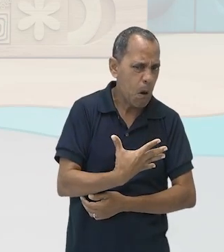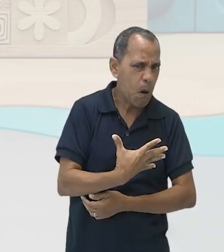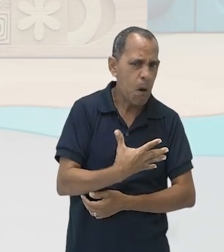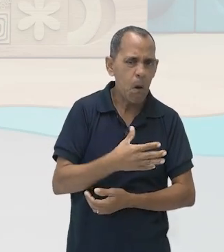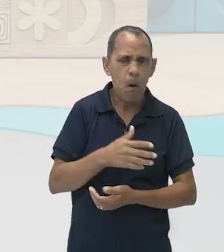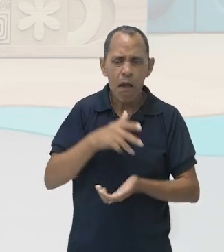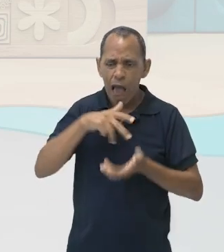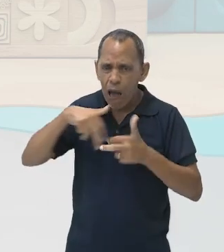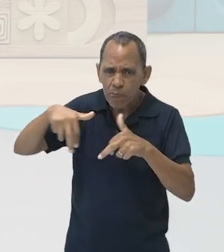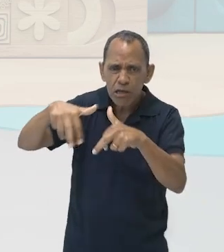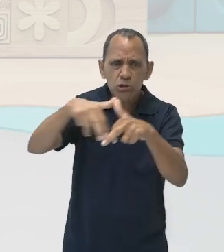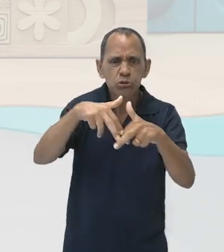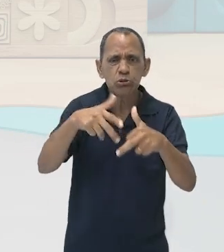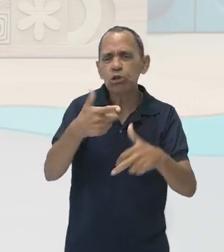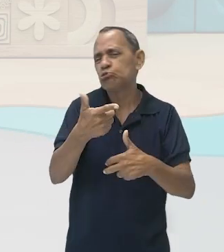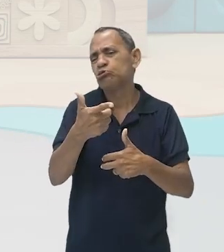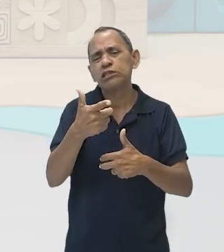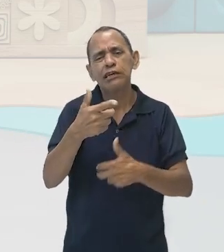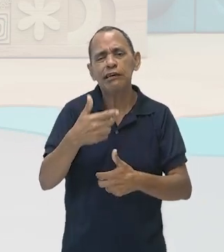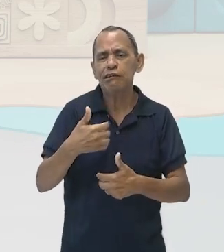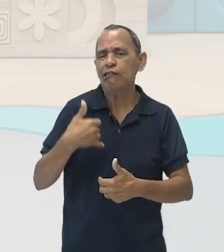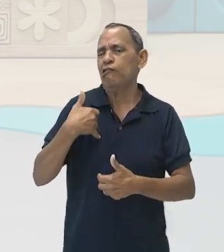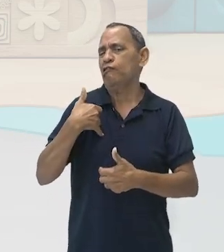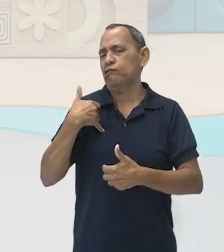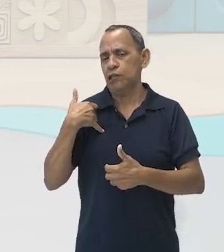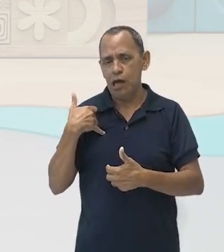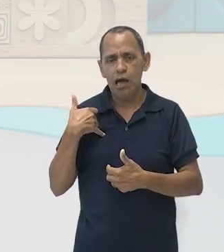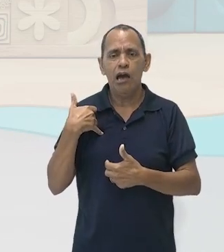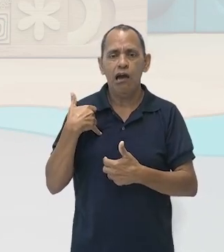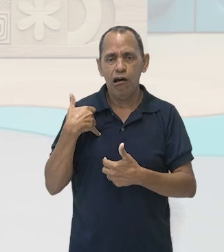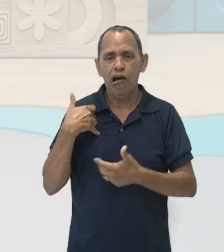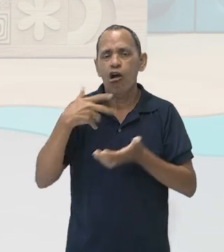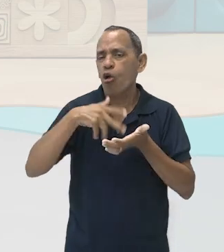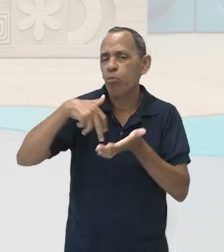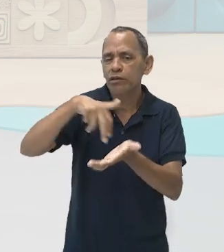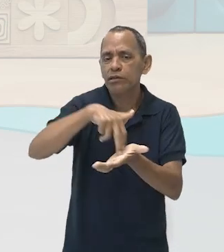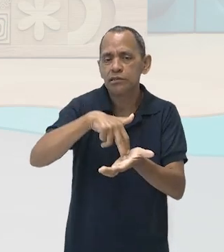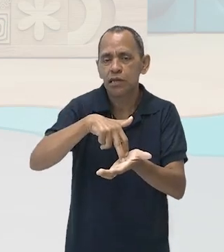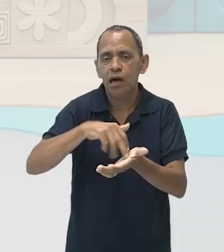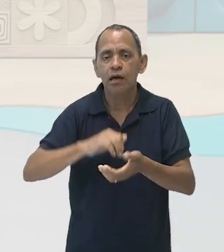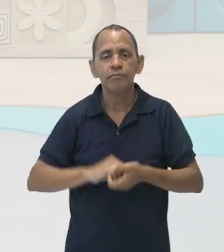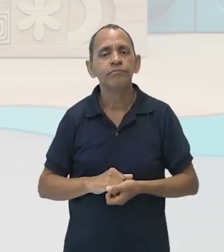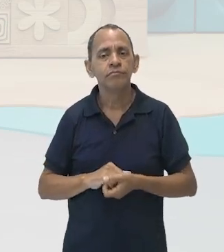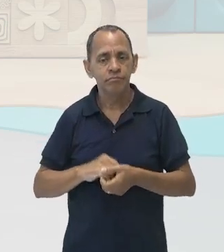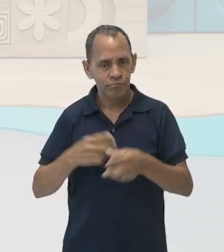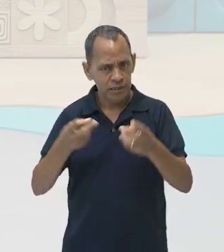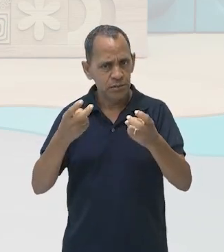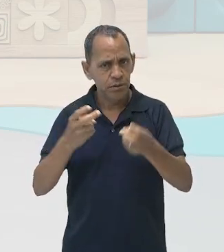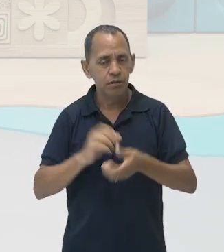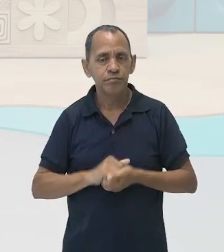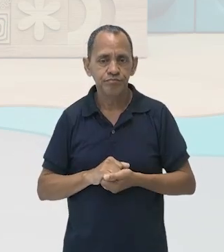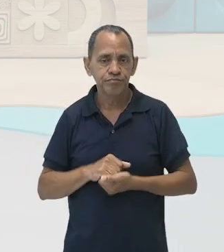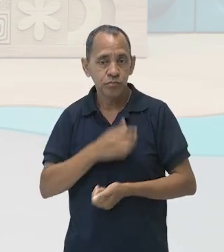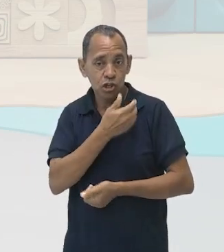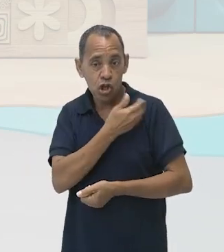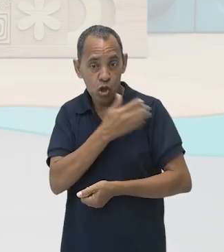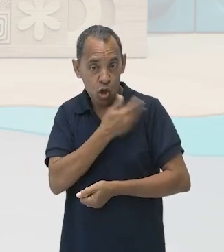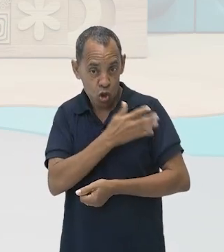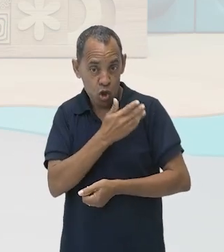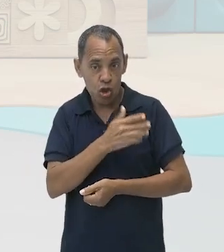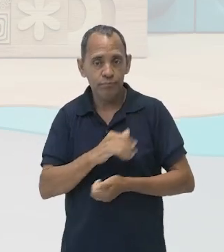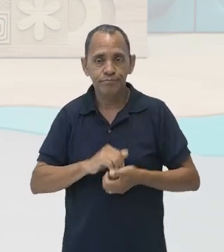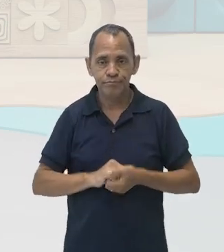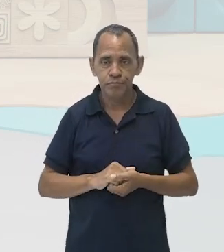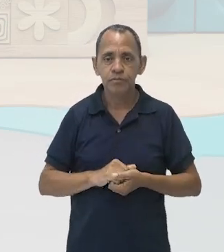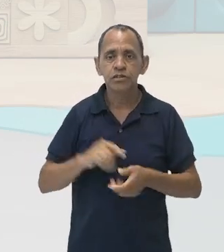que essa pessoa tem razão? Acredito que não, Então, olha só, a discriminação e o preconceito fazem com